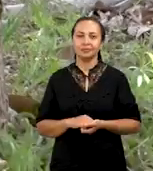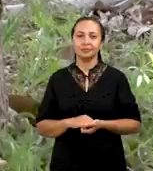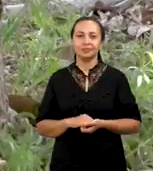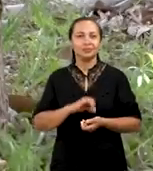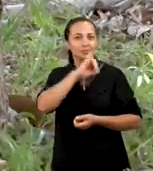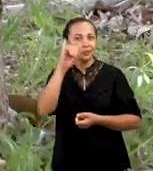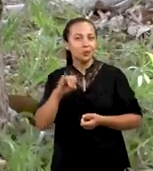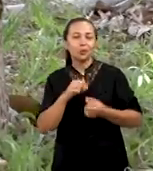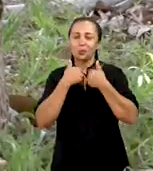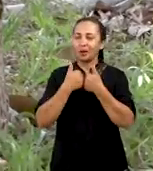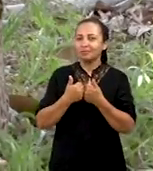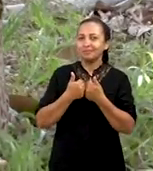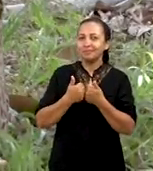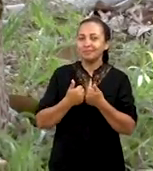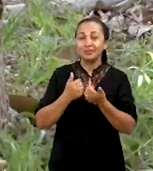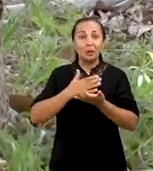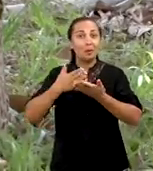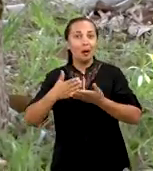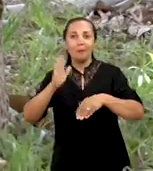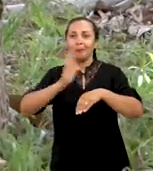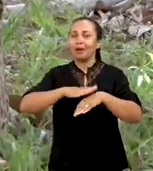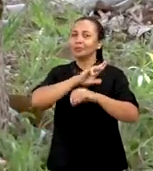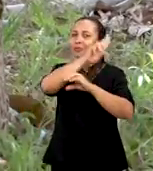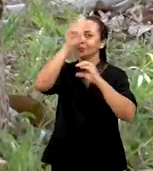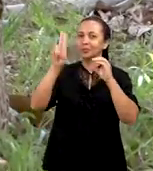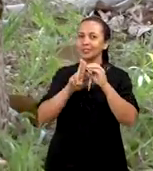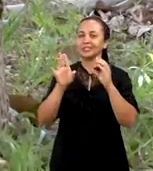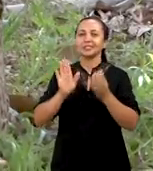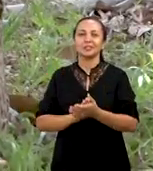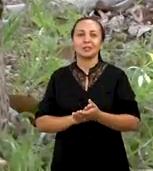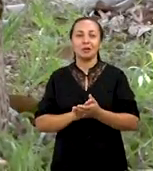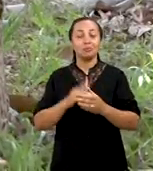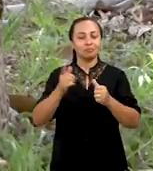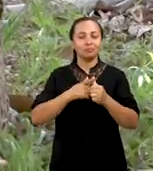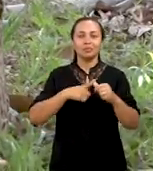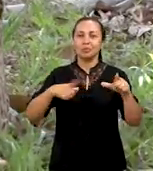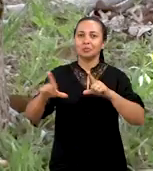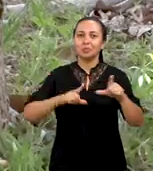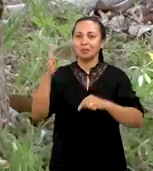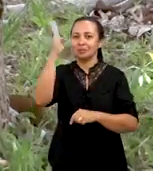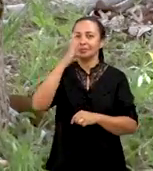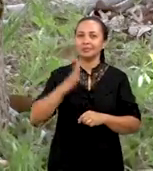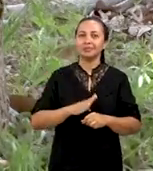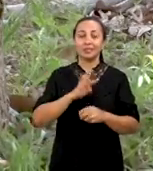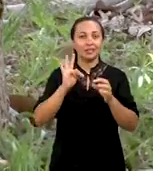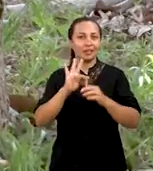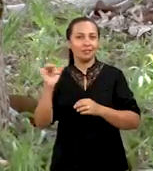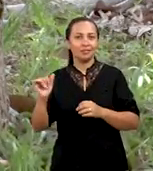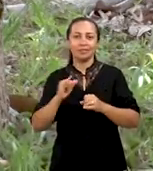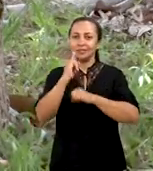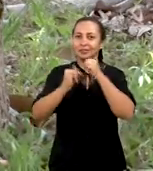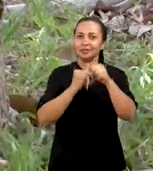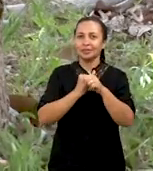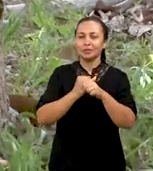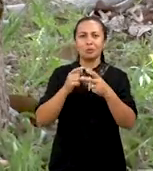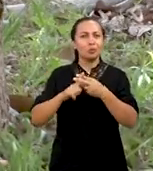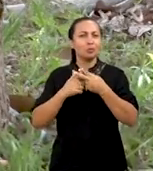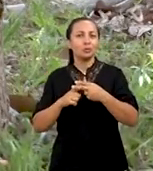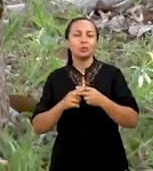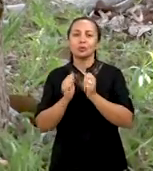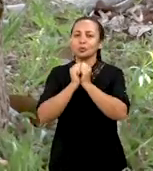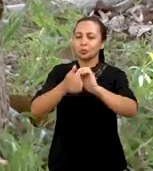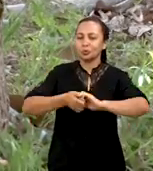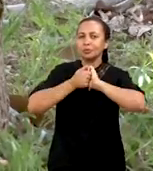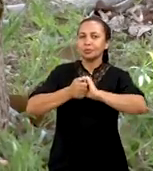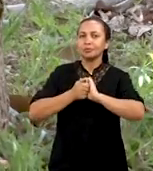Olá, tudo bem? E vamos nós para mais um Univerciência, o primeiro programa brasileiro de TV e internet produzido